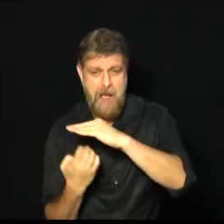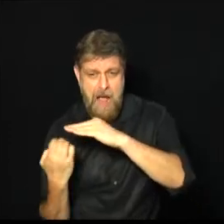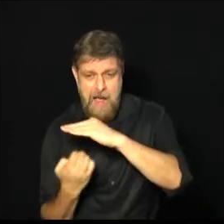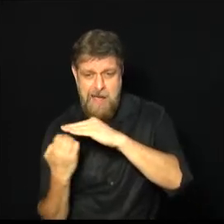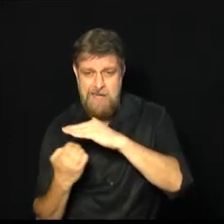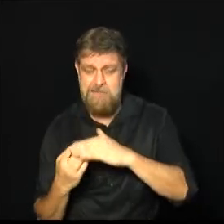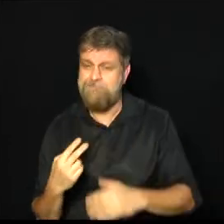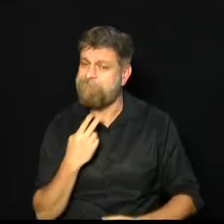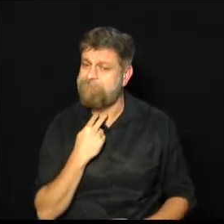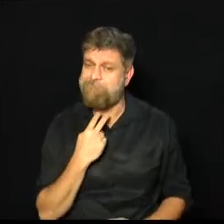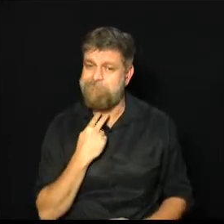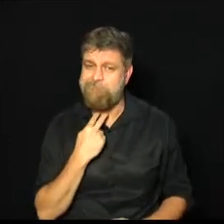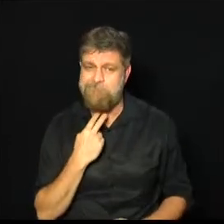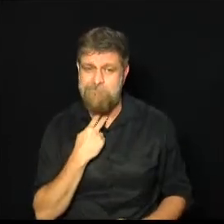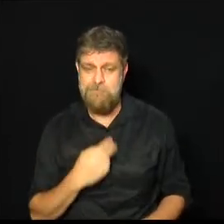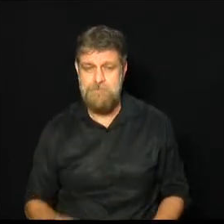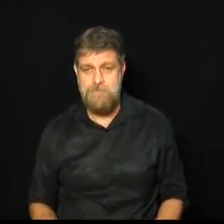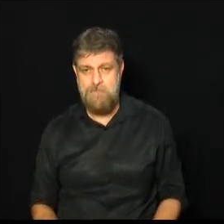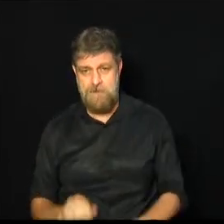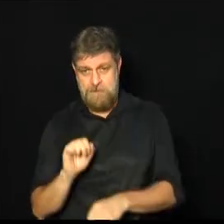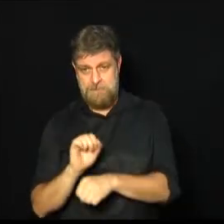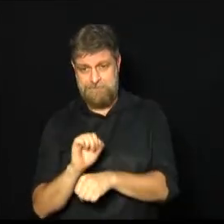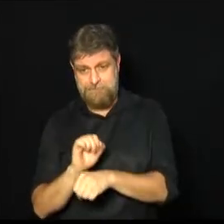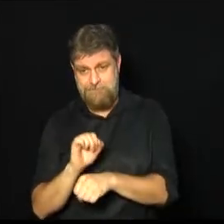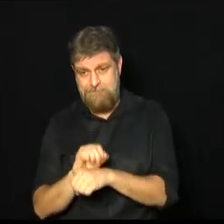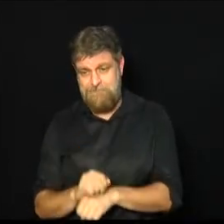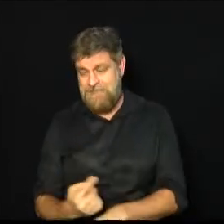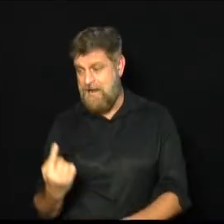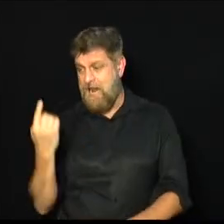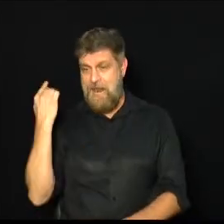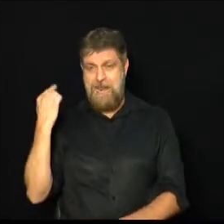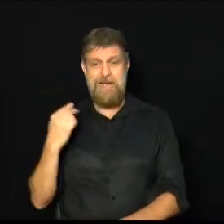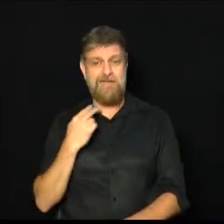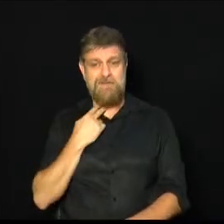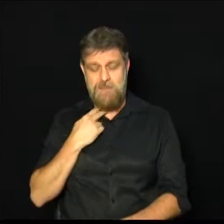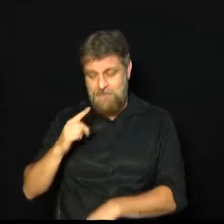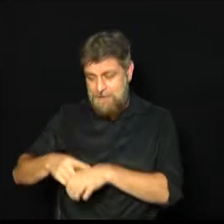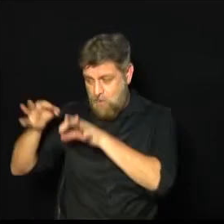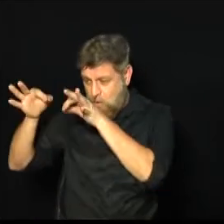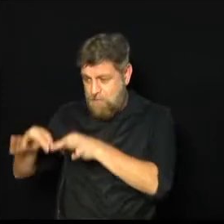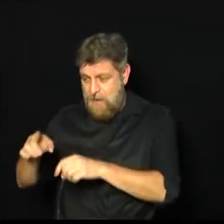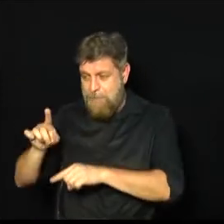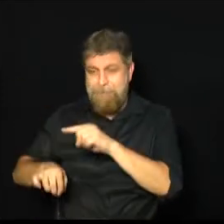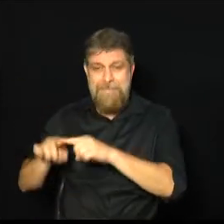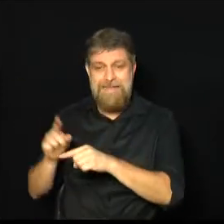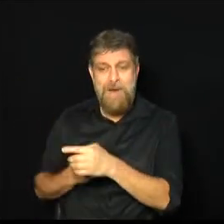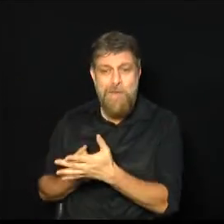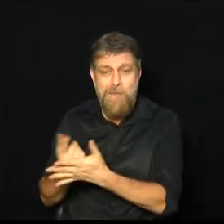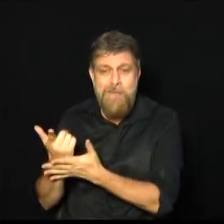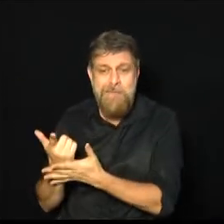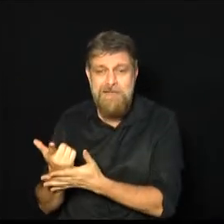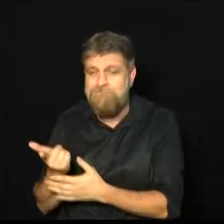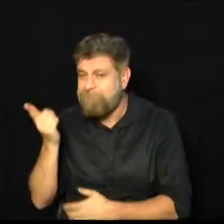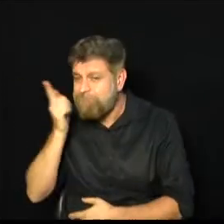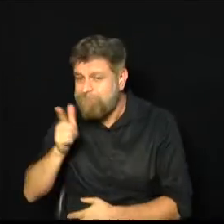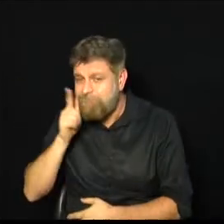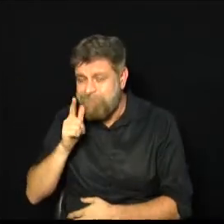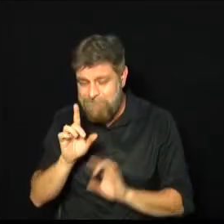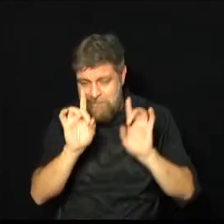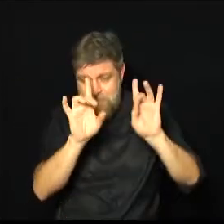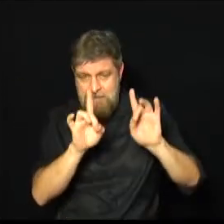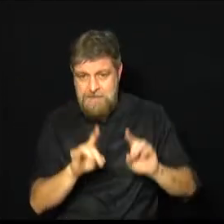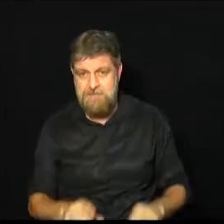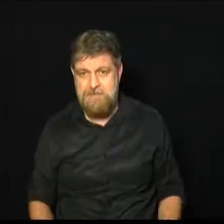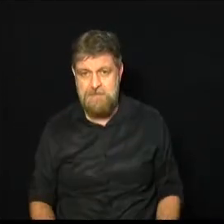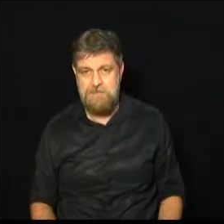razão eles deixaram de, na época correta, comprar alguns materiais, em especial para o